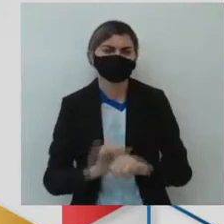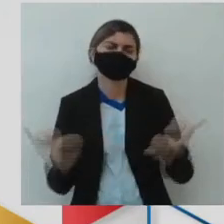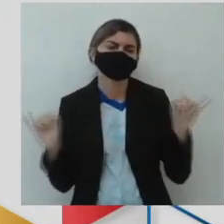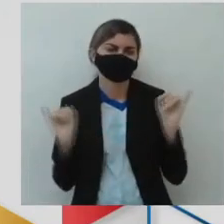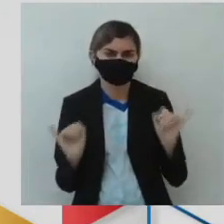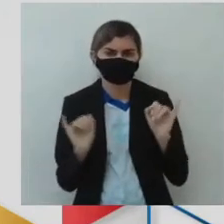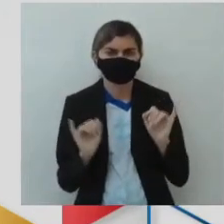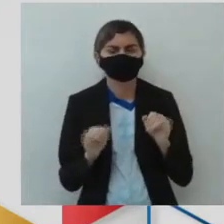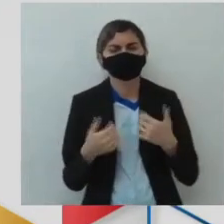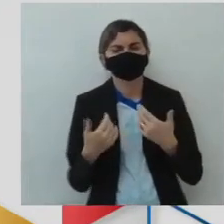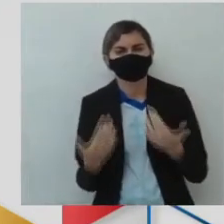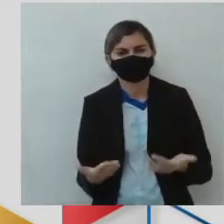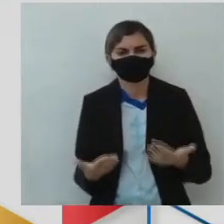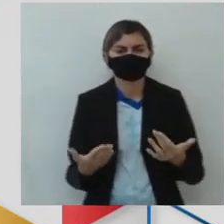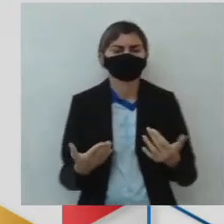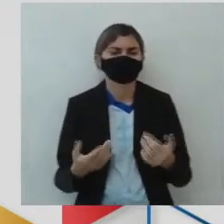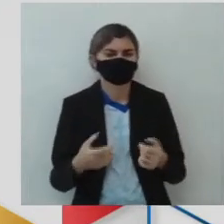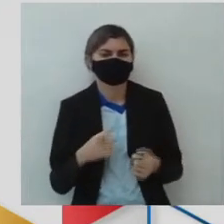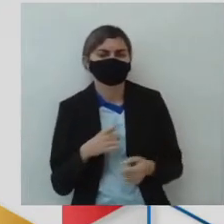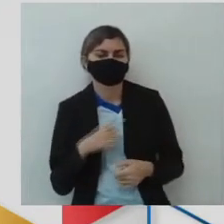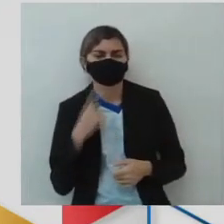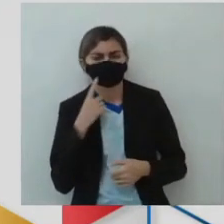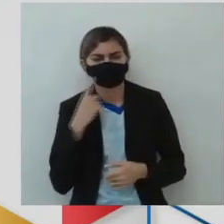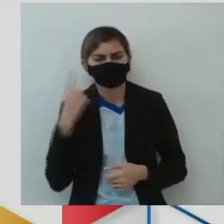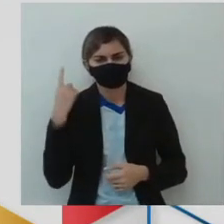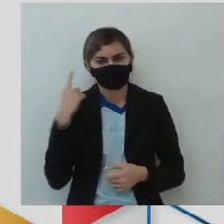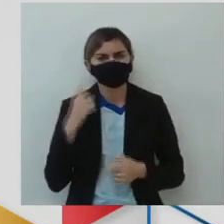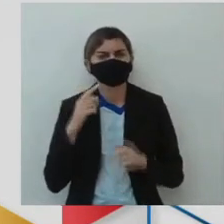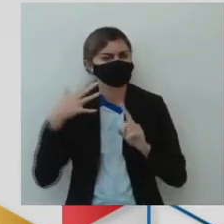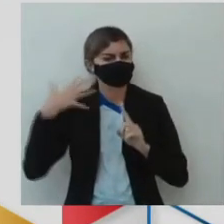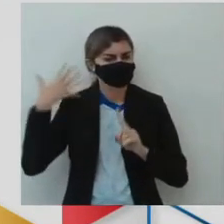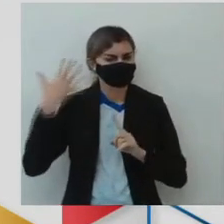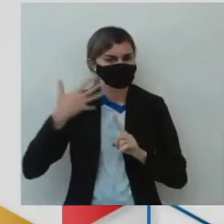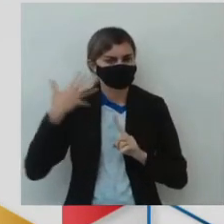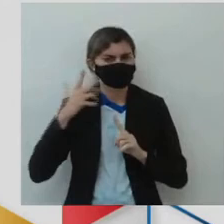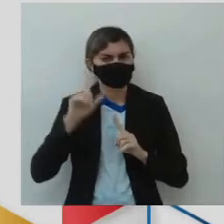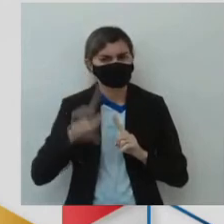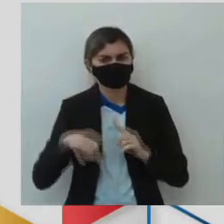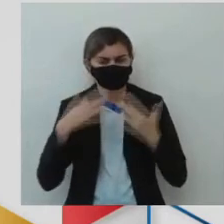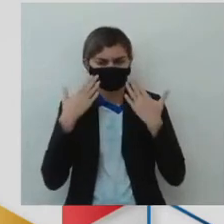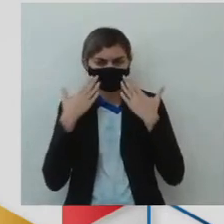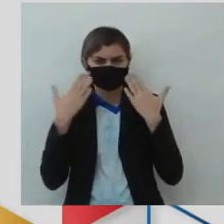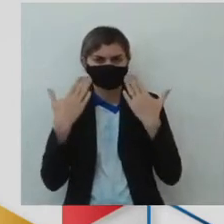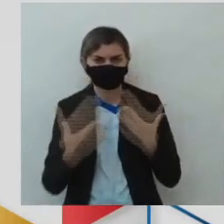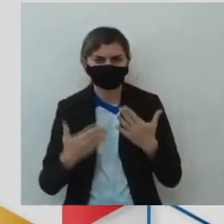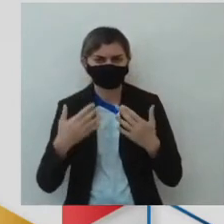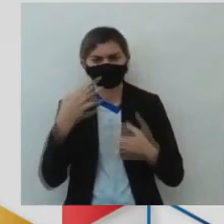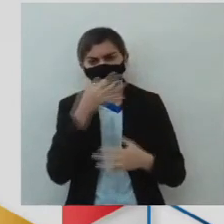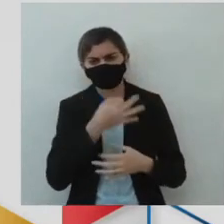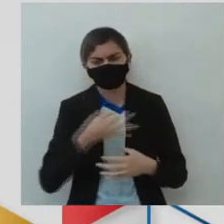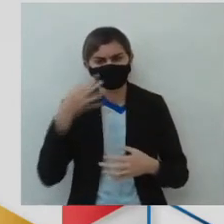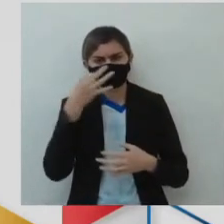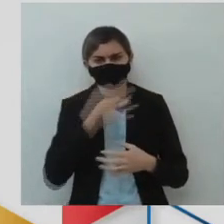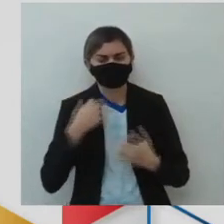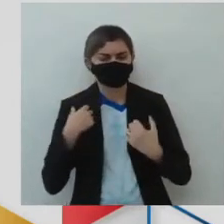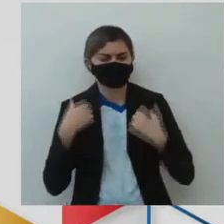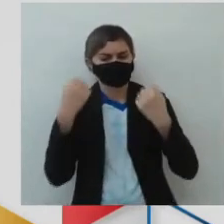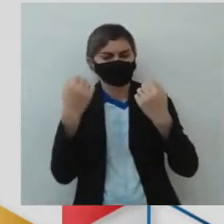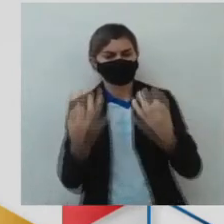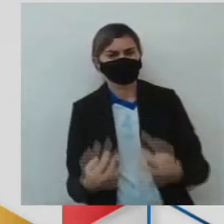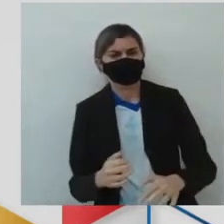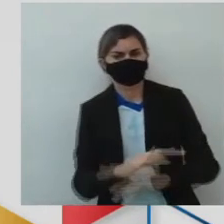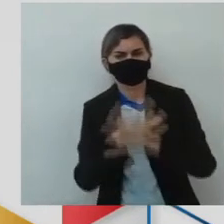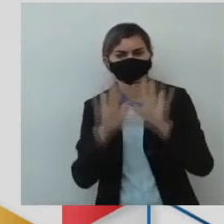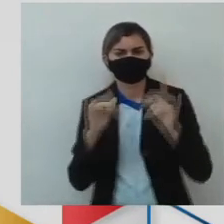or people in em uma palestra uma apresentação oral que pretende esclarecer